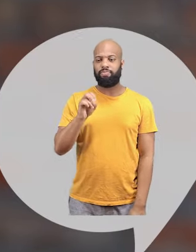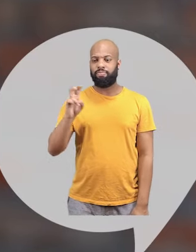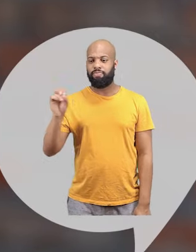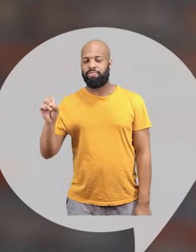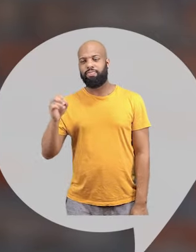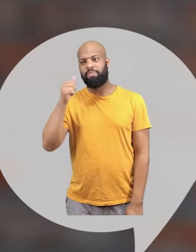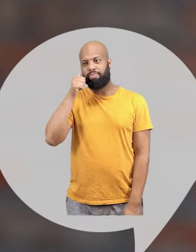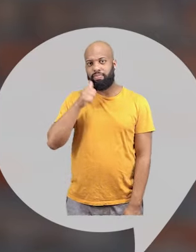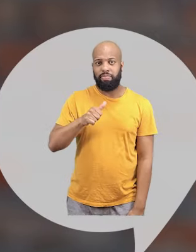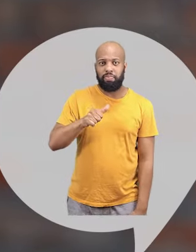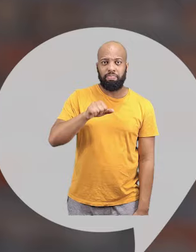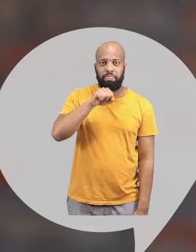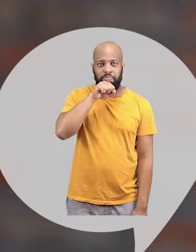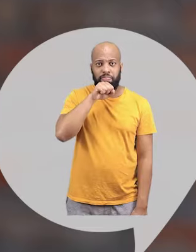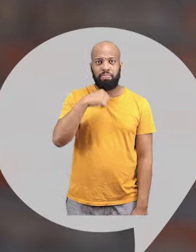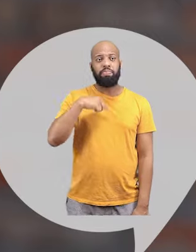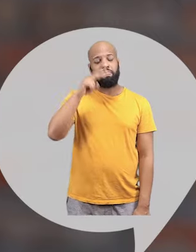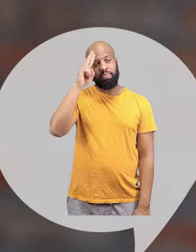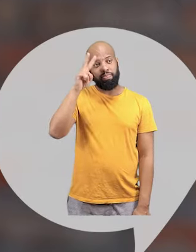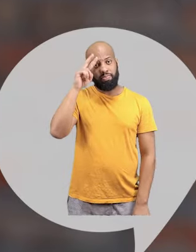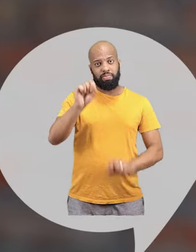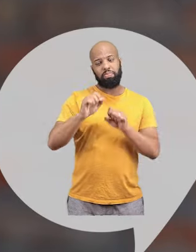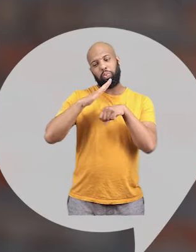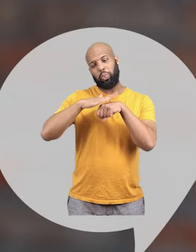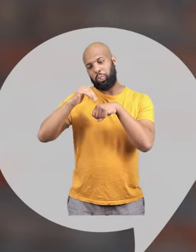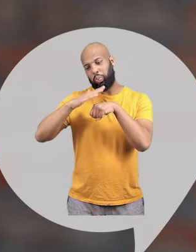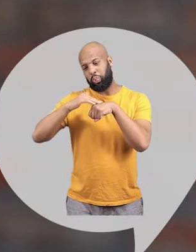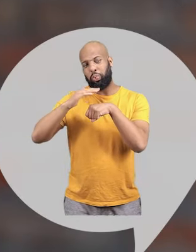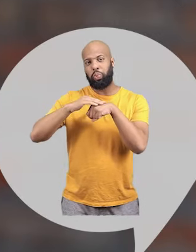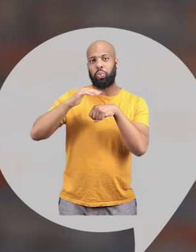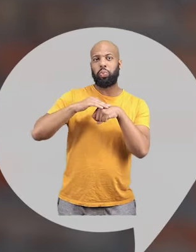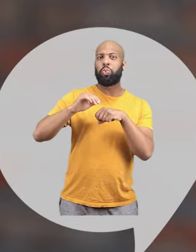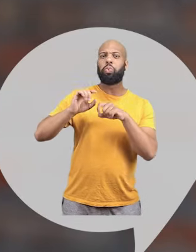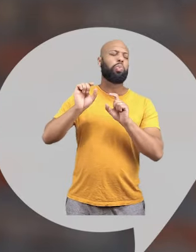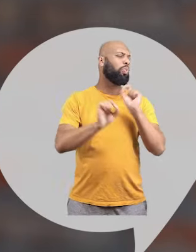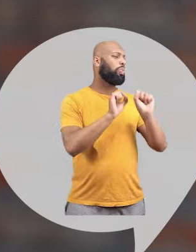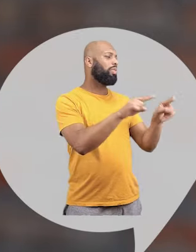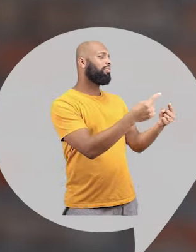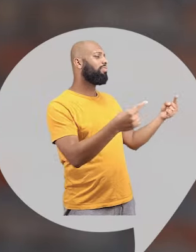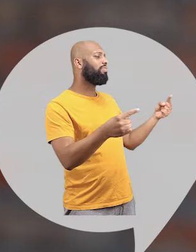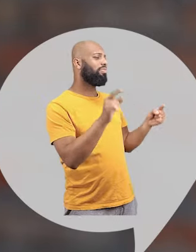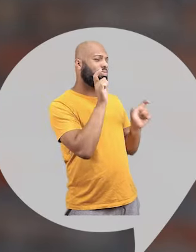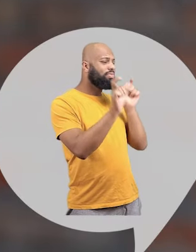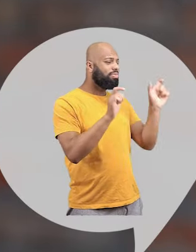lembra vovó me lembra mamãe assim eu lembro de carinhoso carinhoso